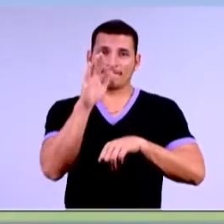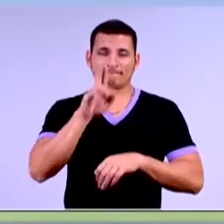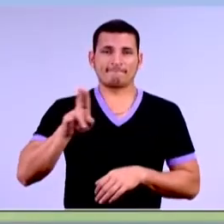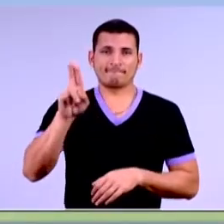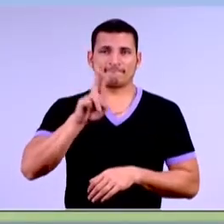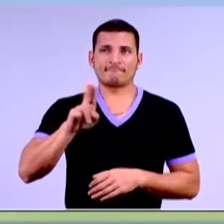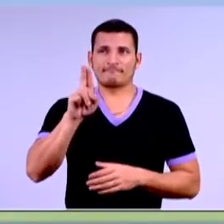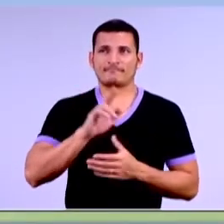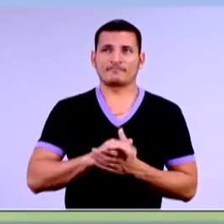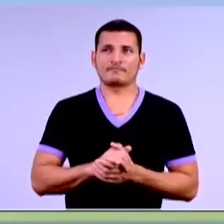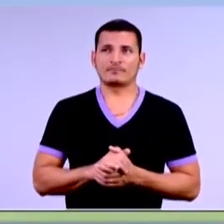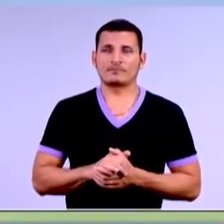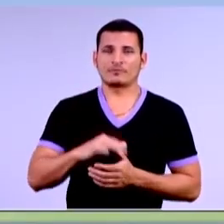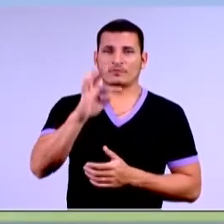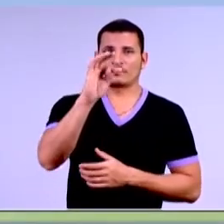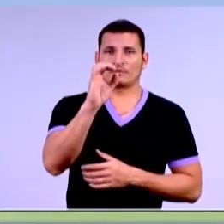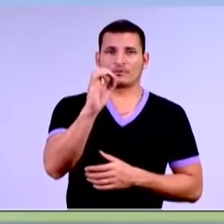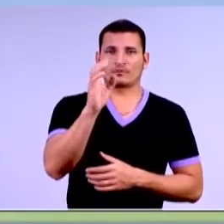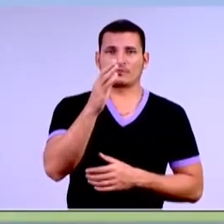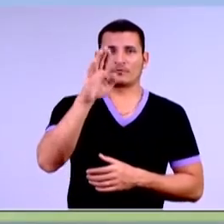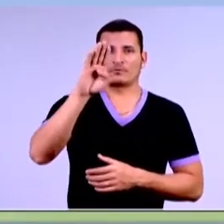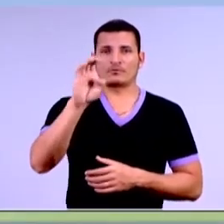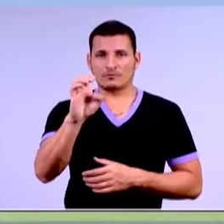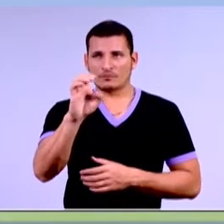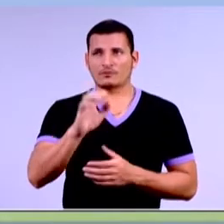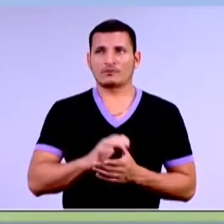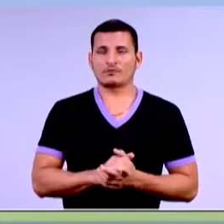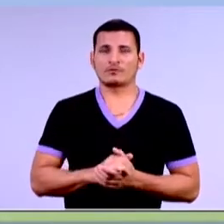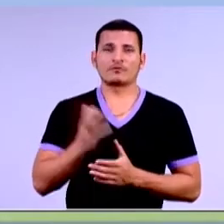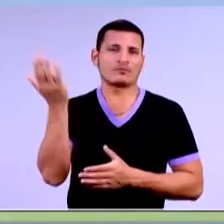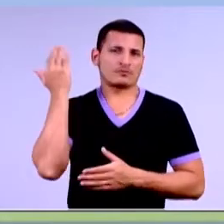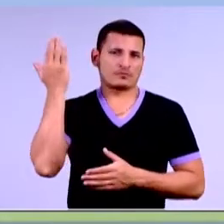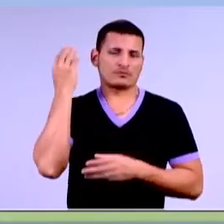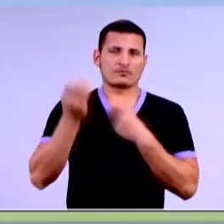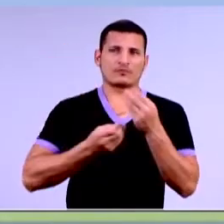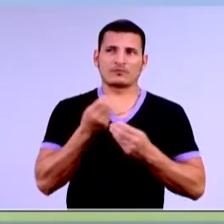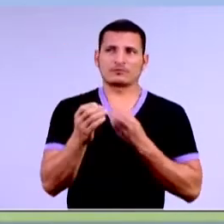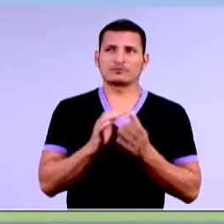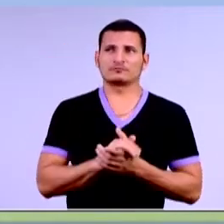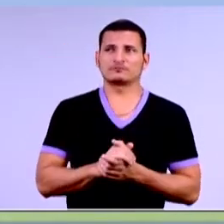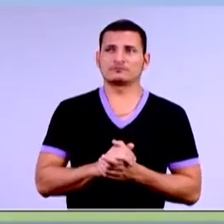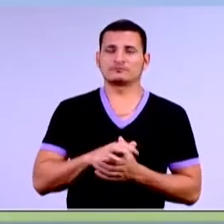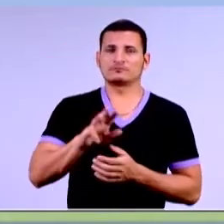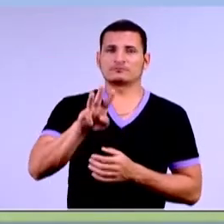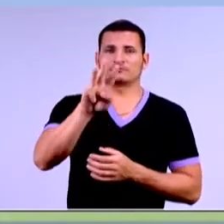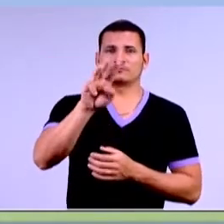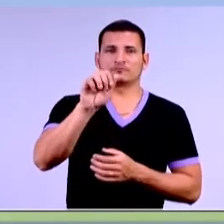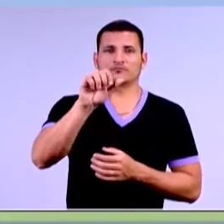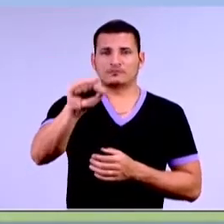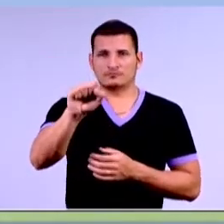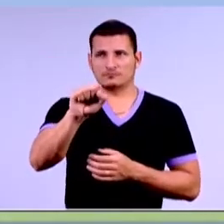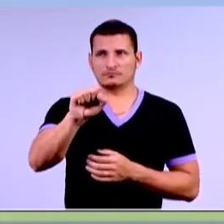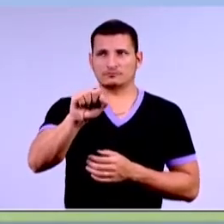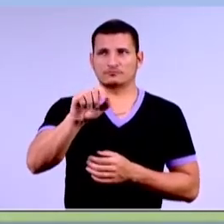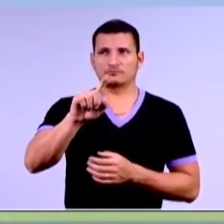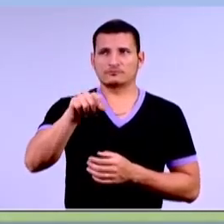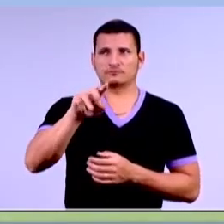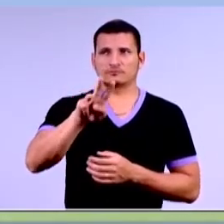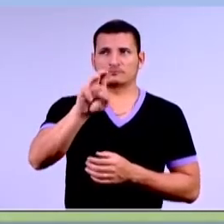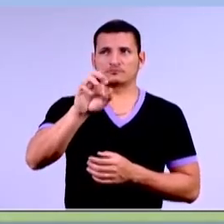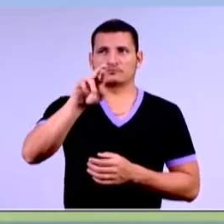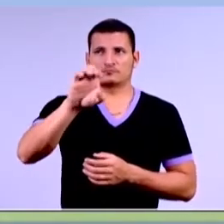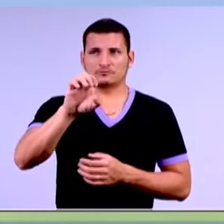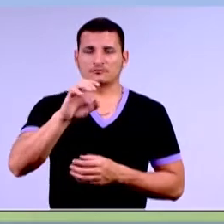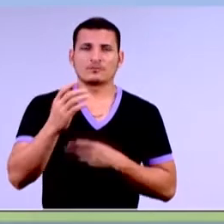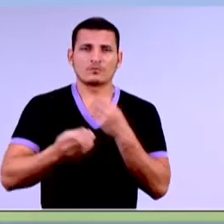claro o verbo to be como é que ele fica no passado moss eo ar como é que eu sei